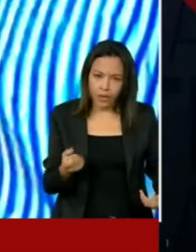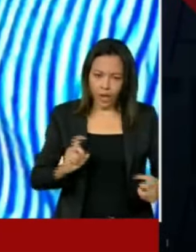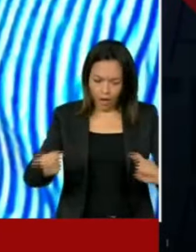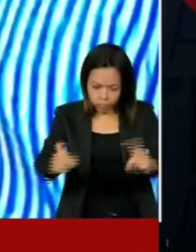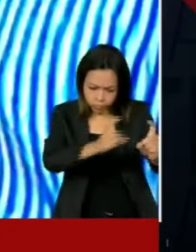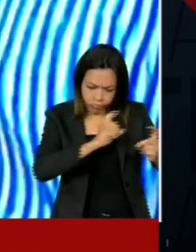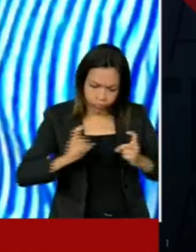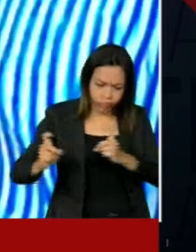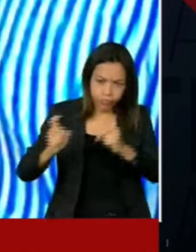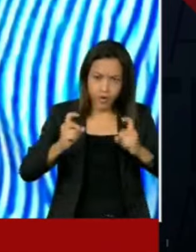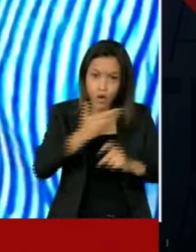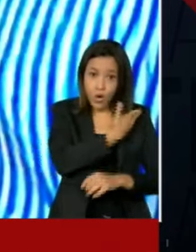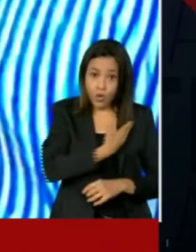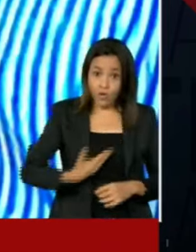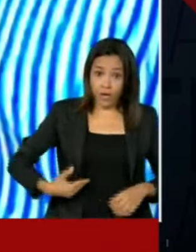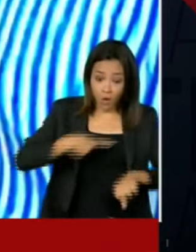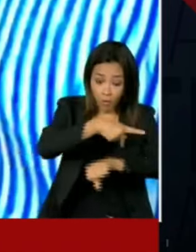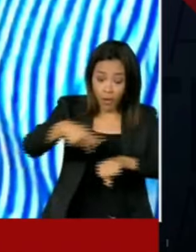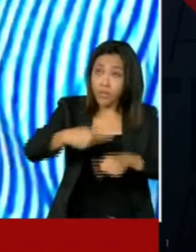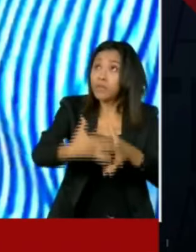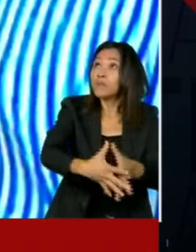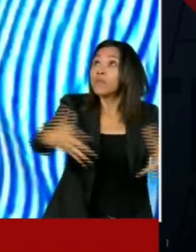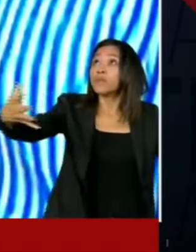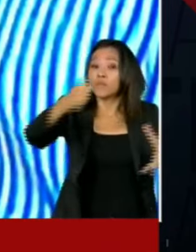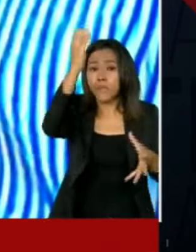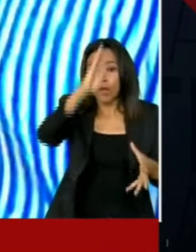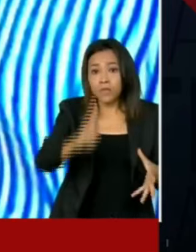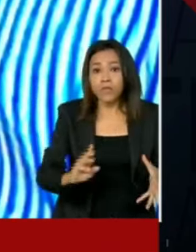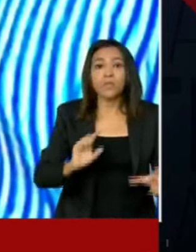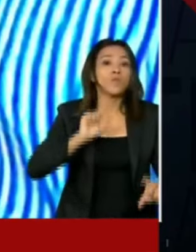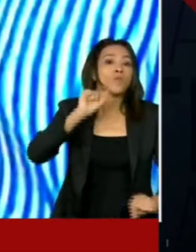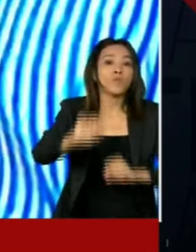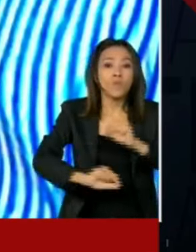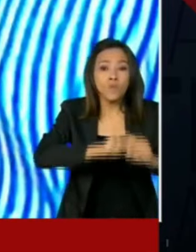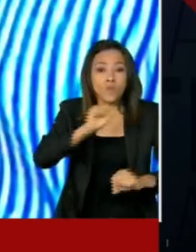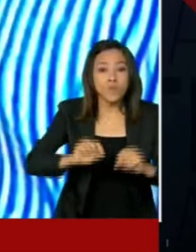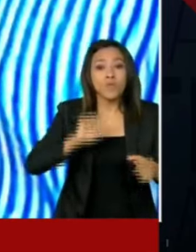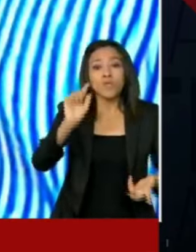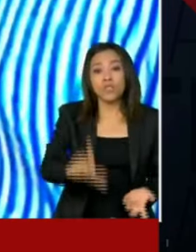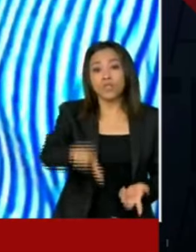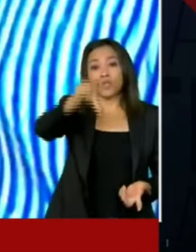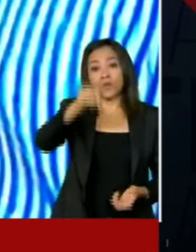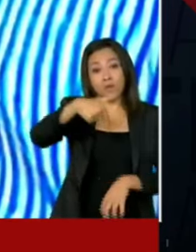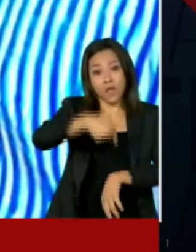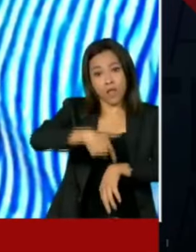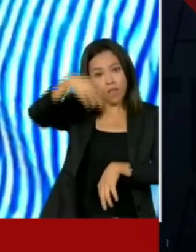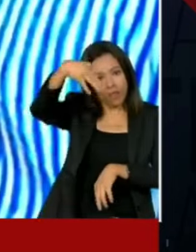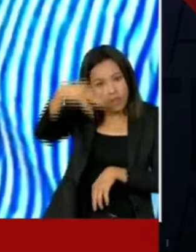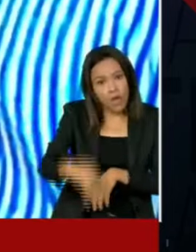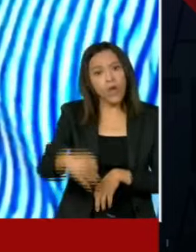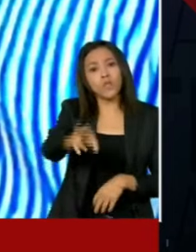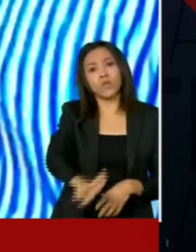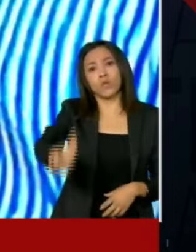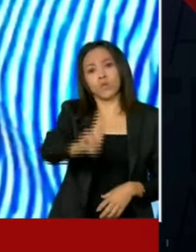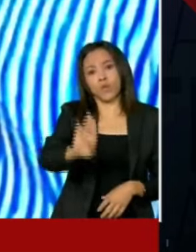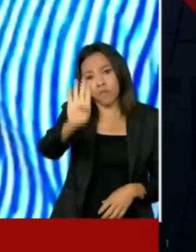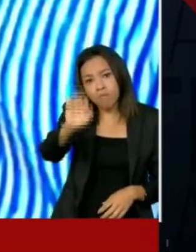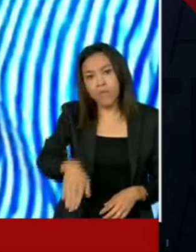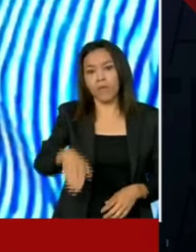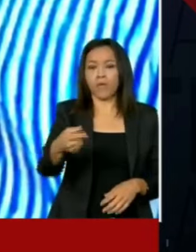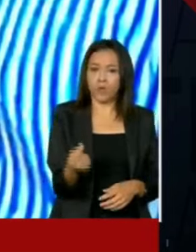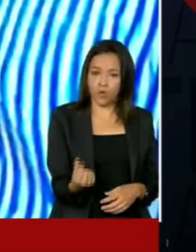uma notícia pingando aqui, outra pipocando ali, às vezes um deles vem e fala em público a respeito